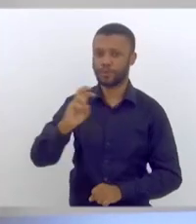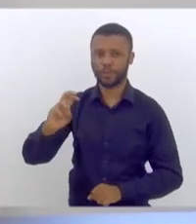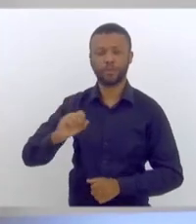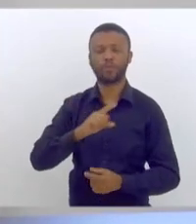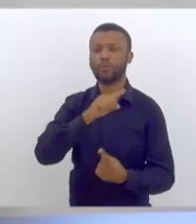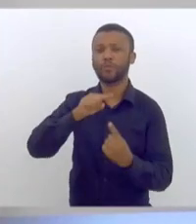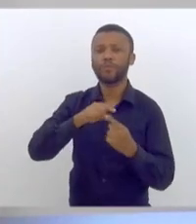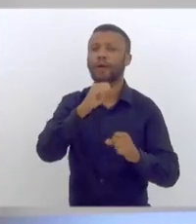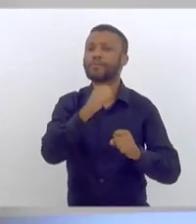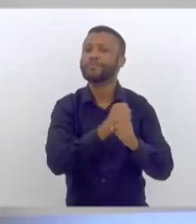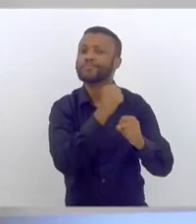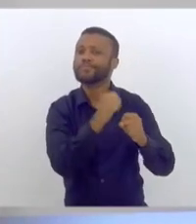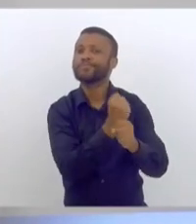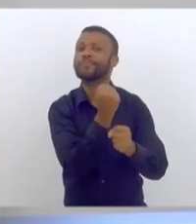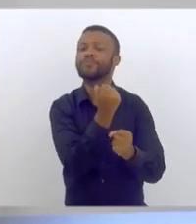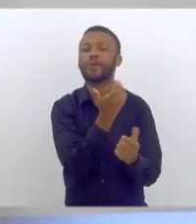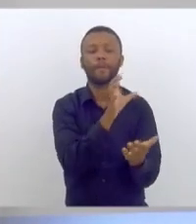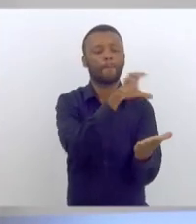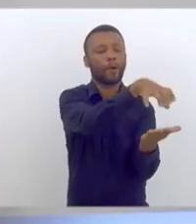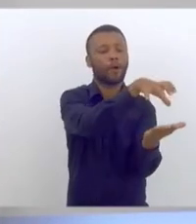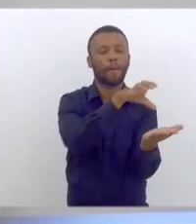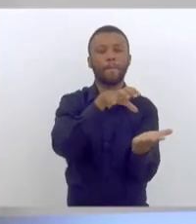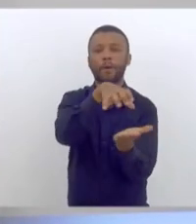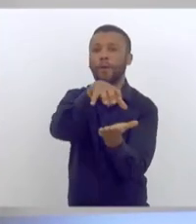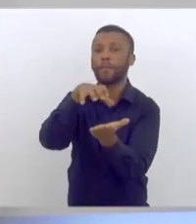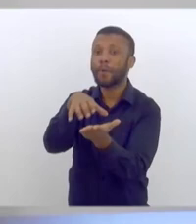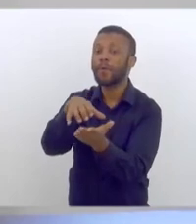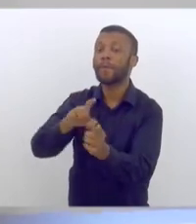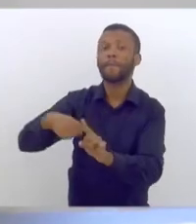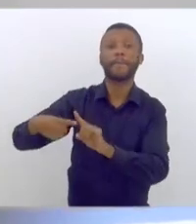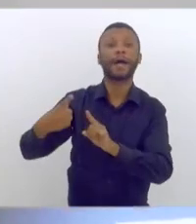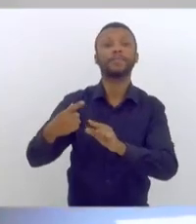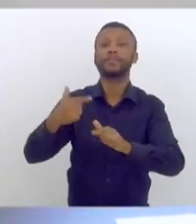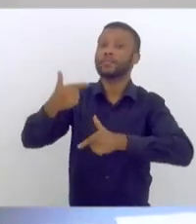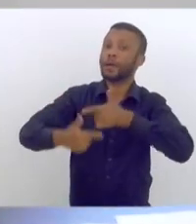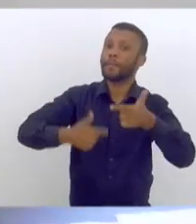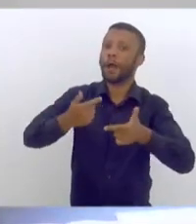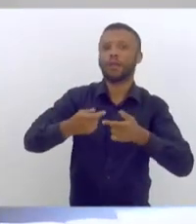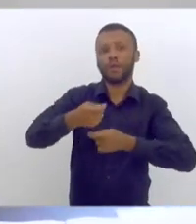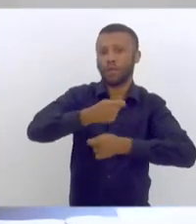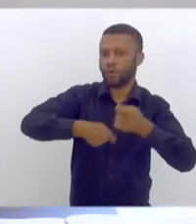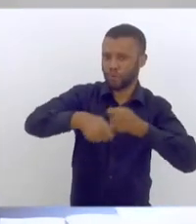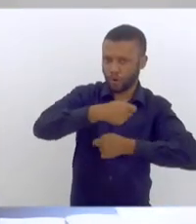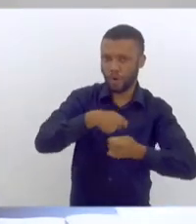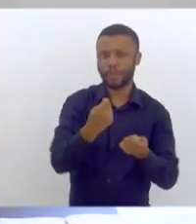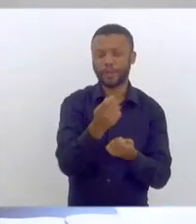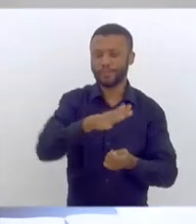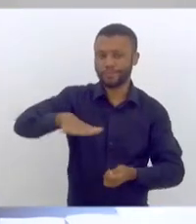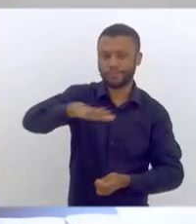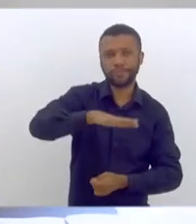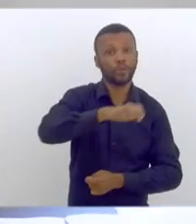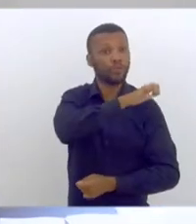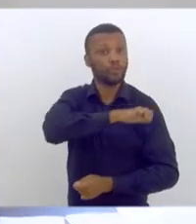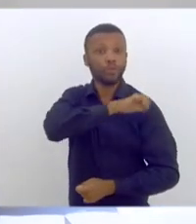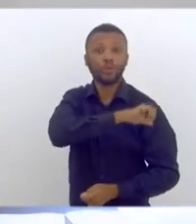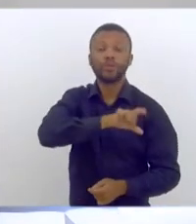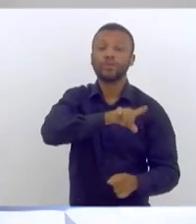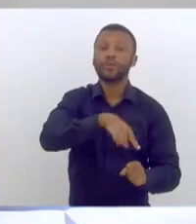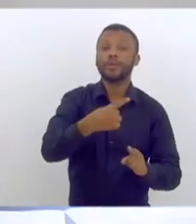revitalização de setores e atividade econômica e da outras providências